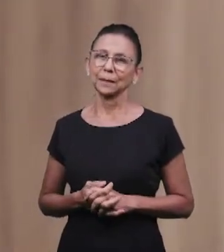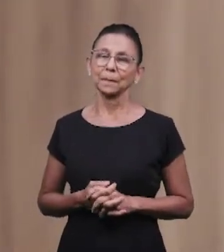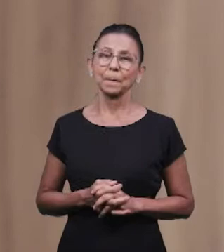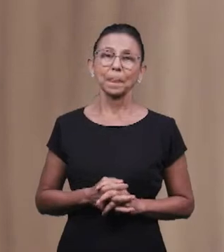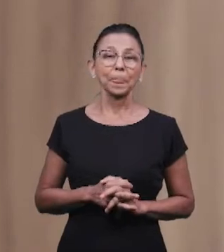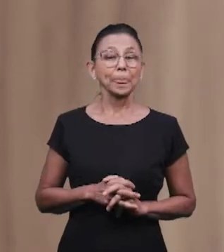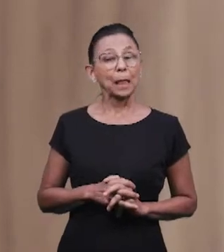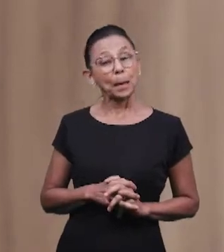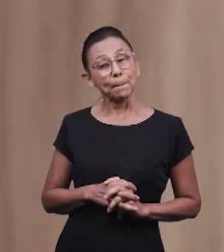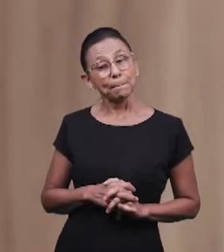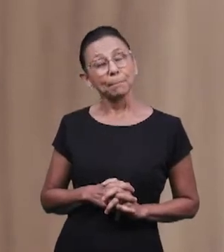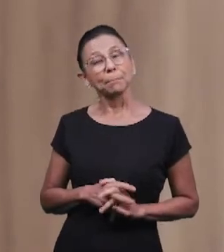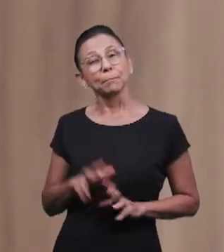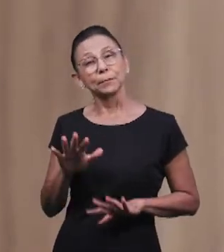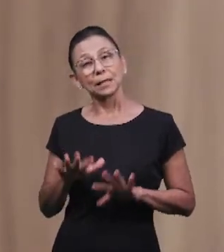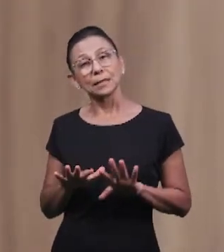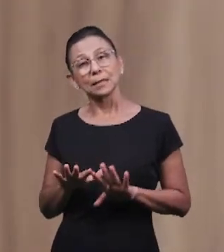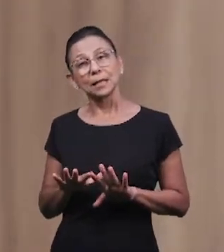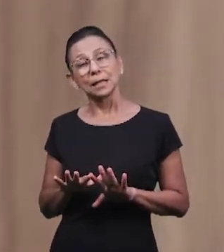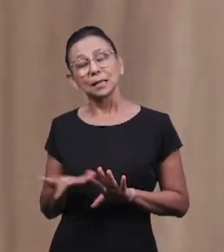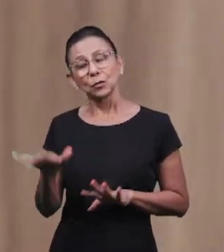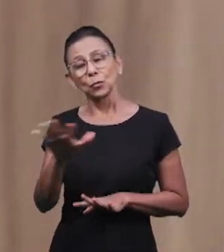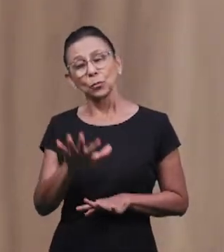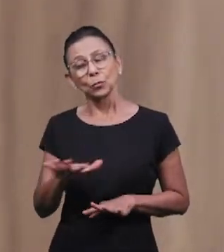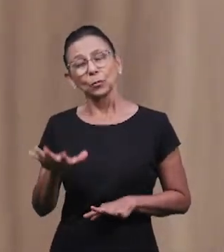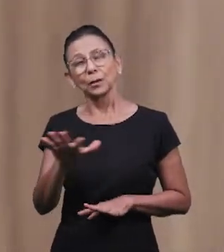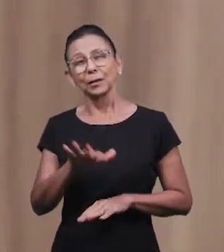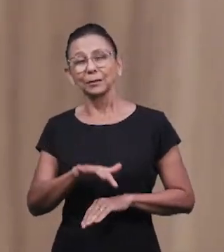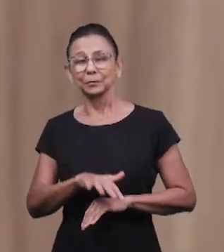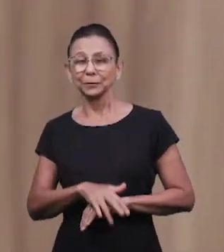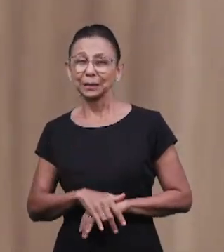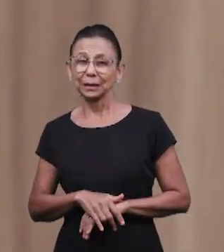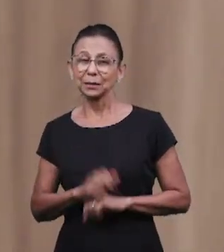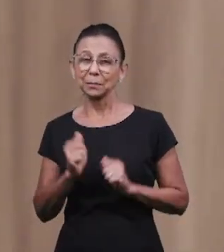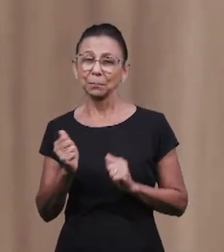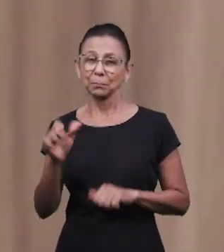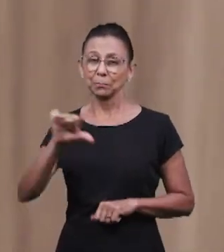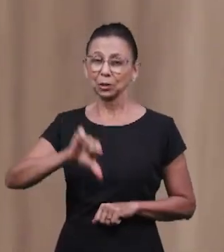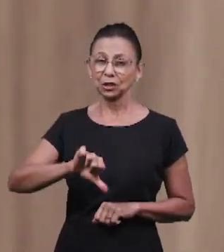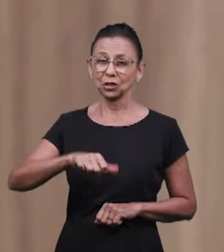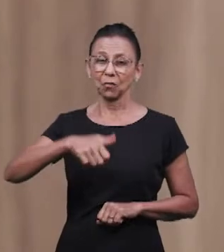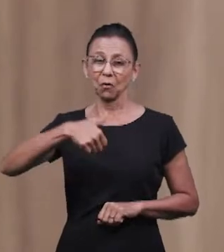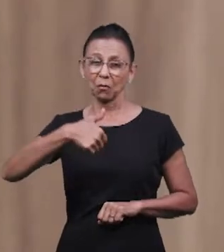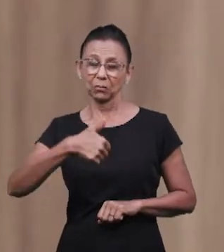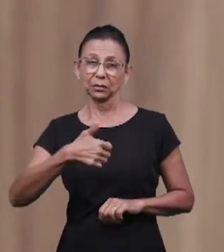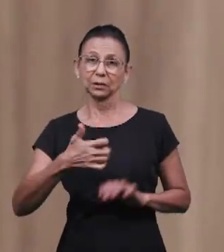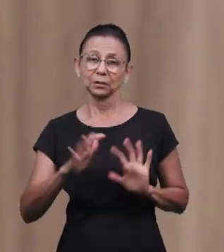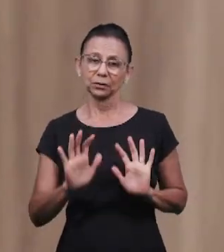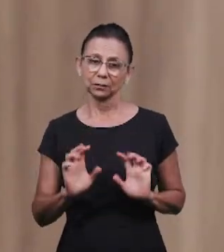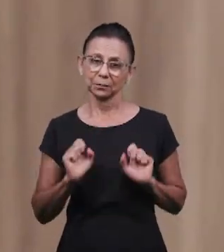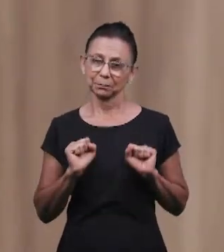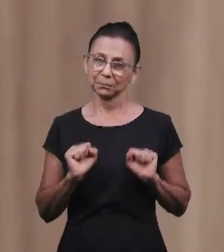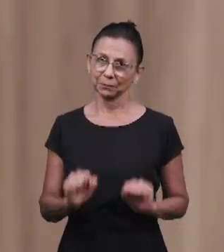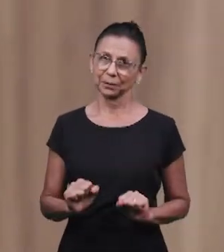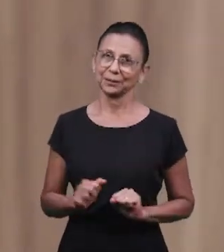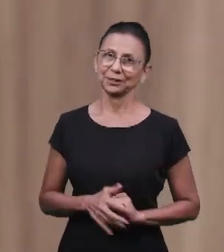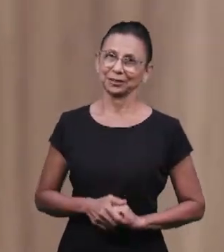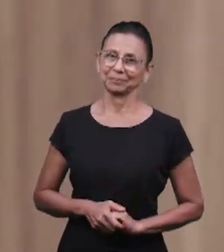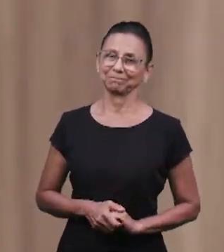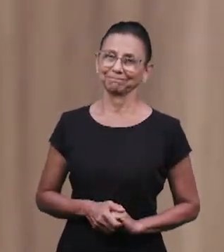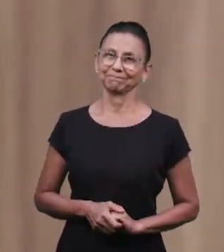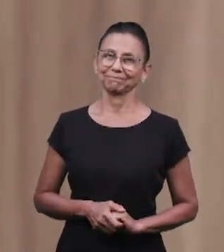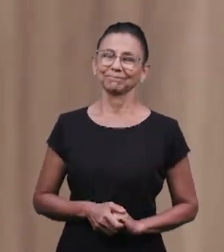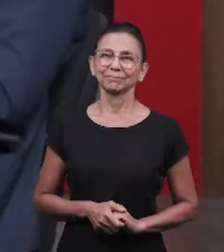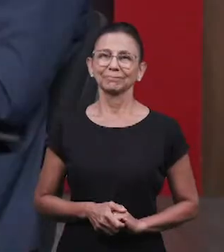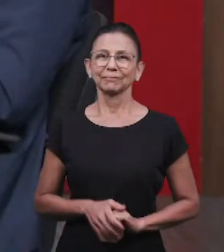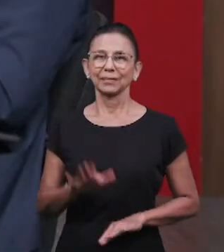o estímulo do ambiente pode favorecer ou não uma desregulação. E é essa desregulação que chama a nossa